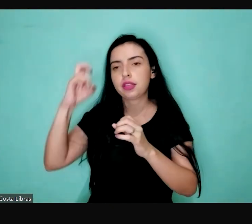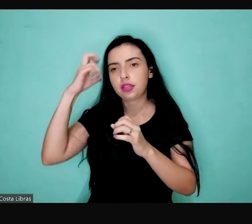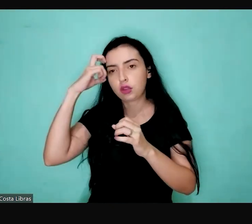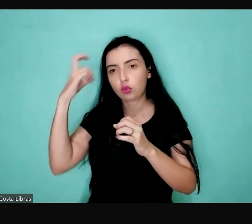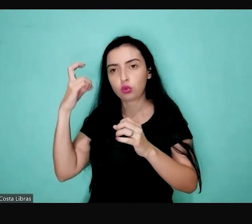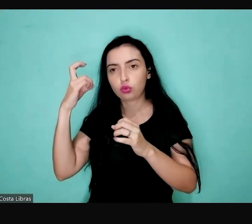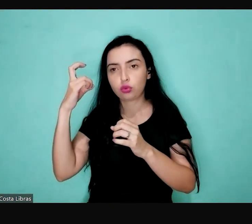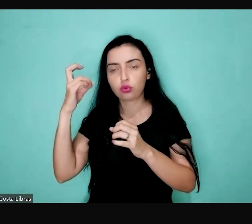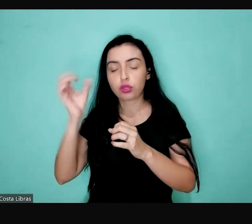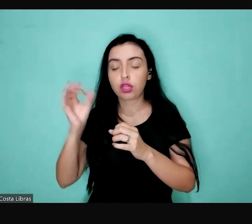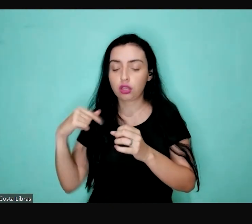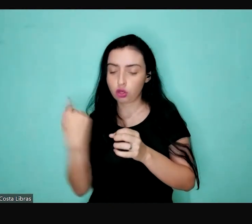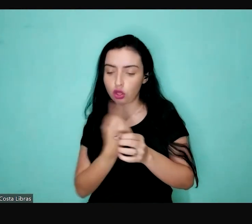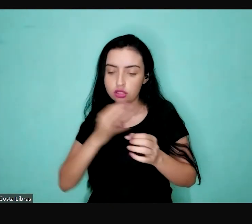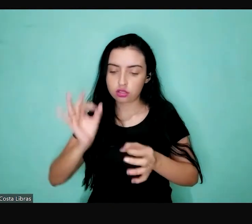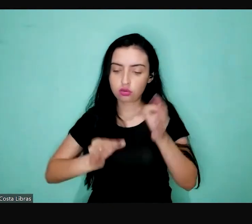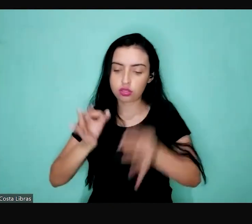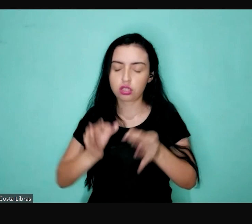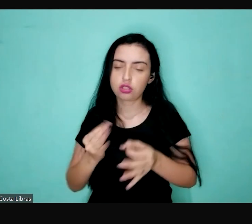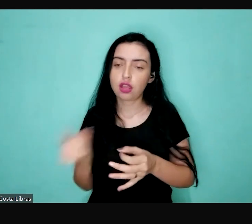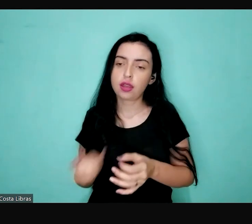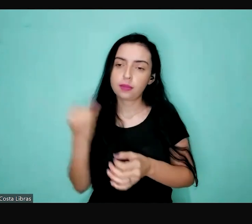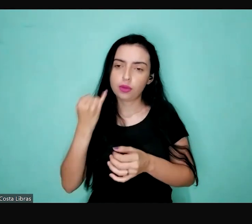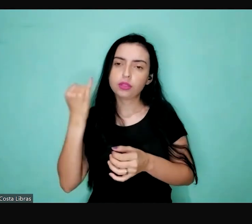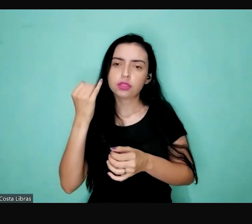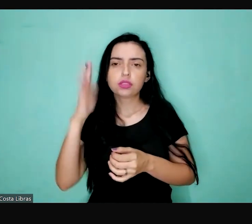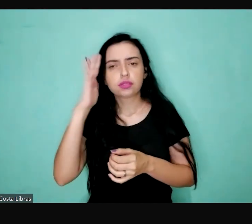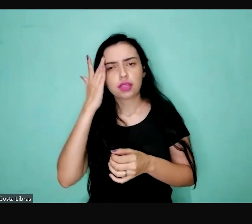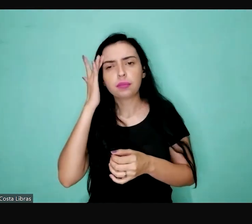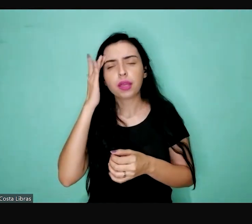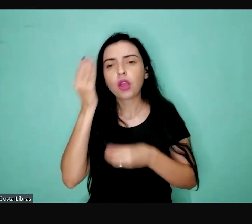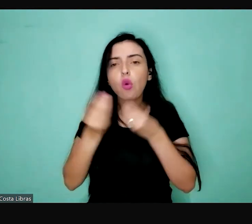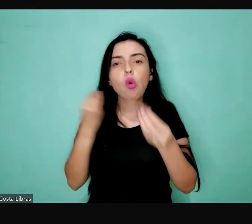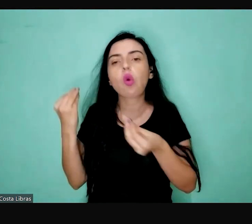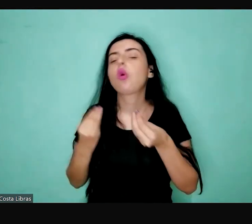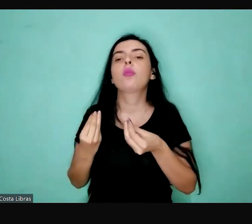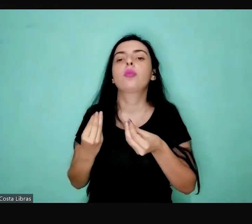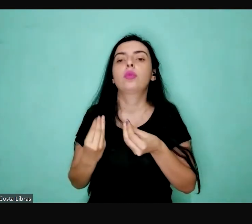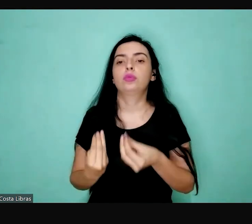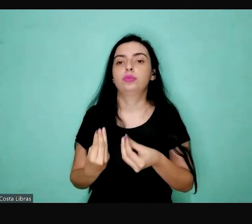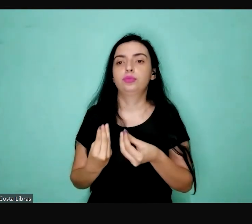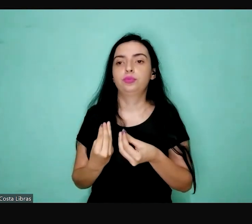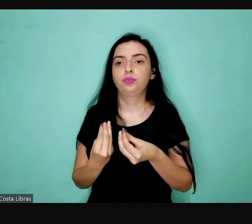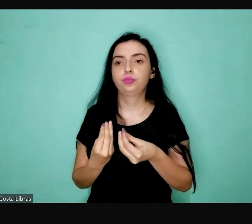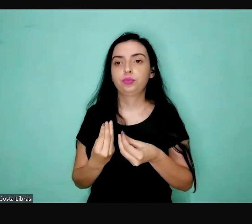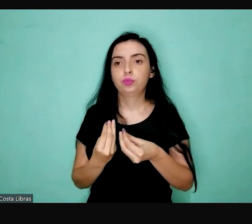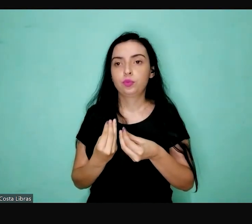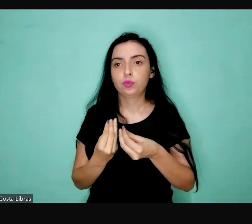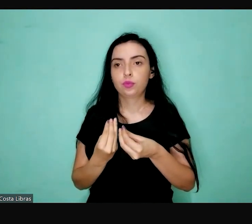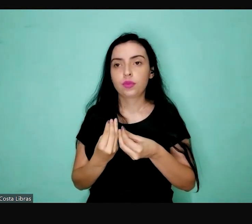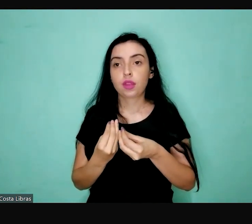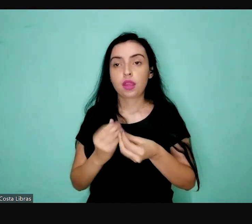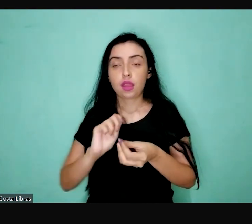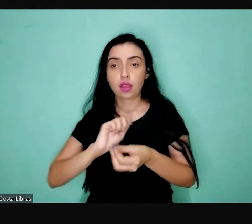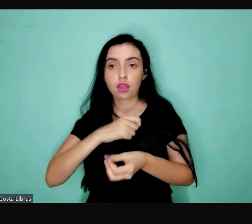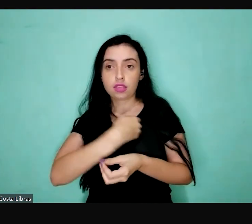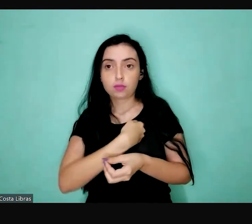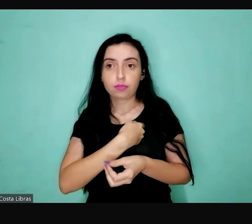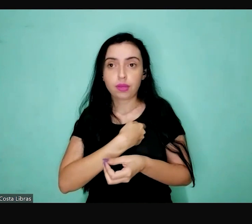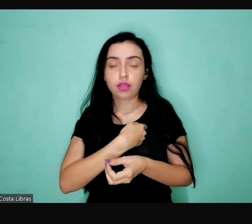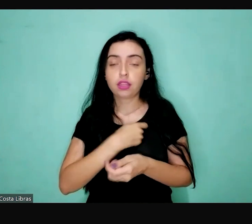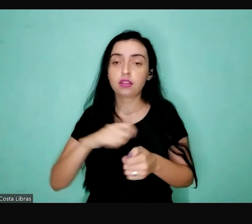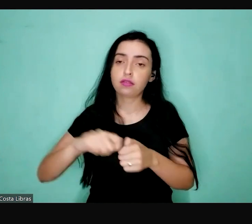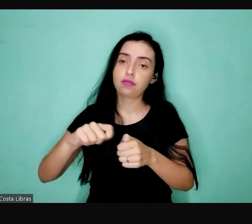Dr. Carlos Muta, é muito importante saber como a Espanha lida com isso. Eu